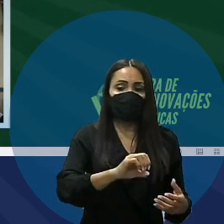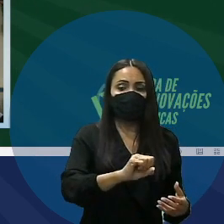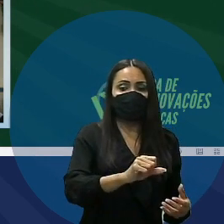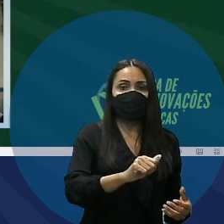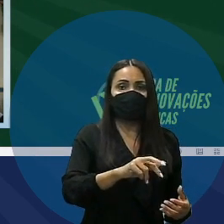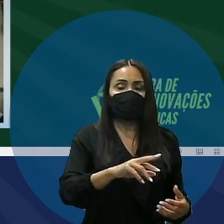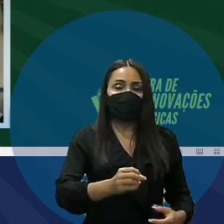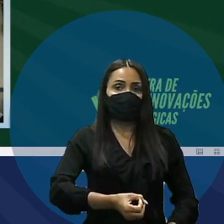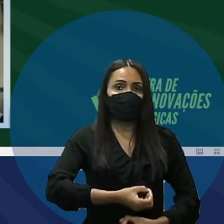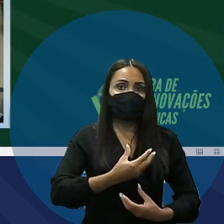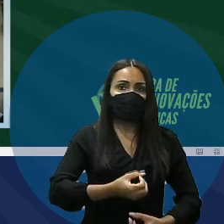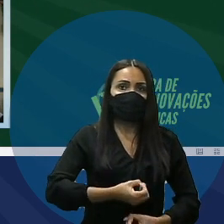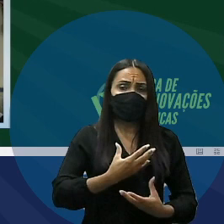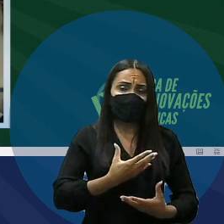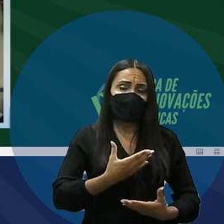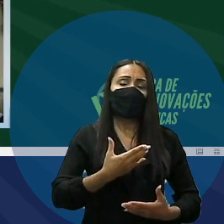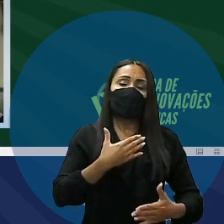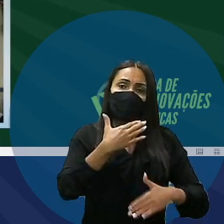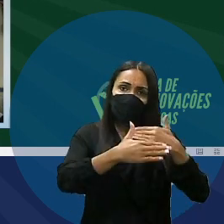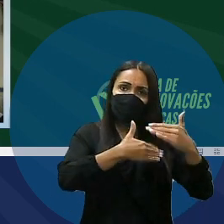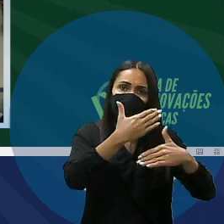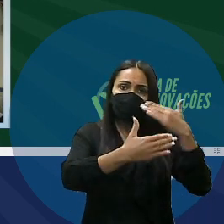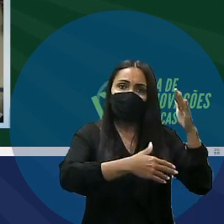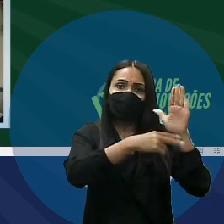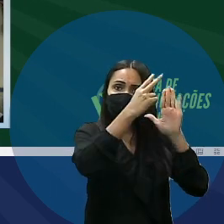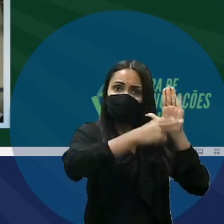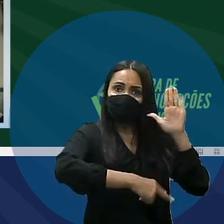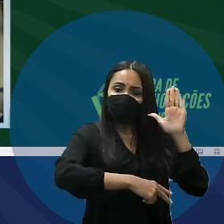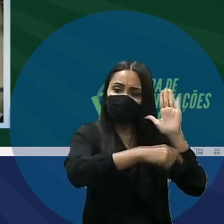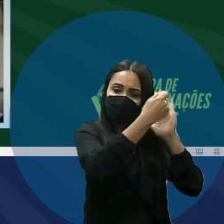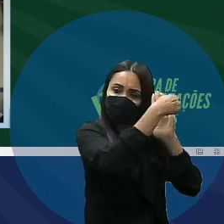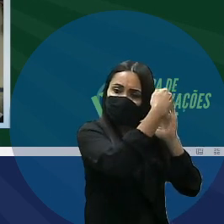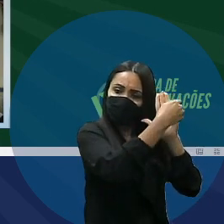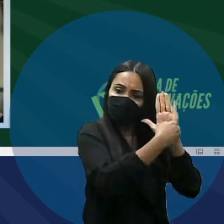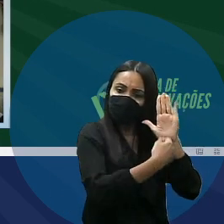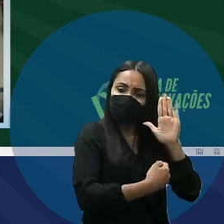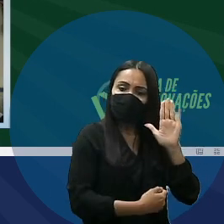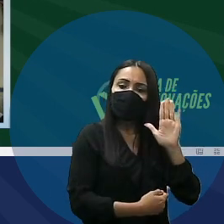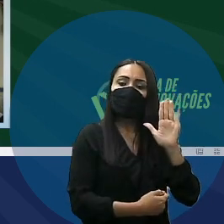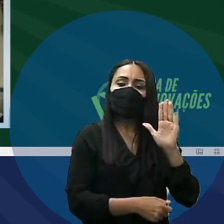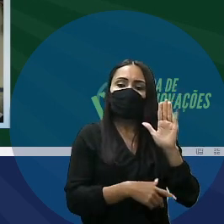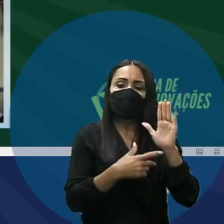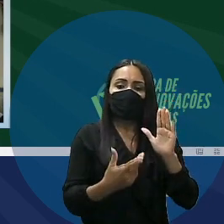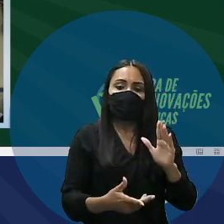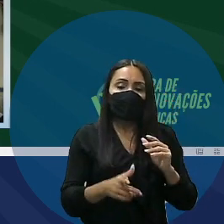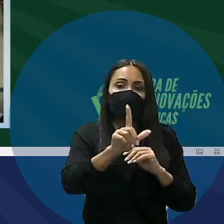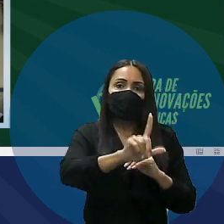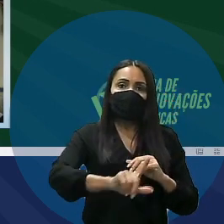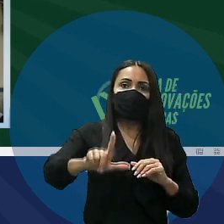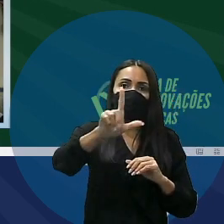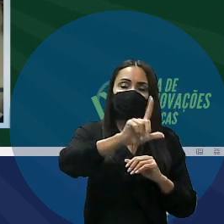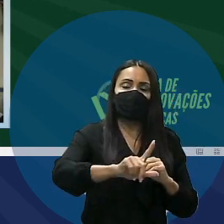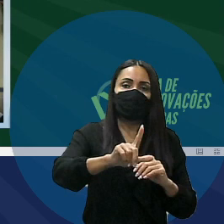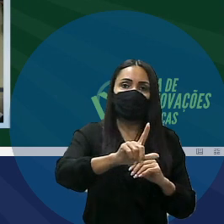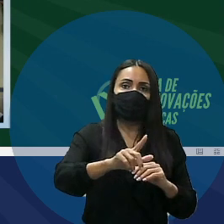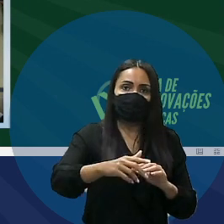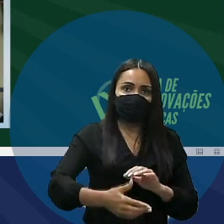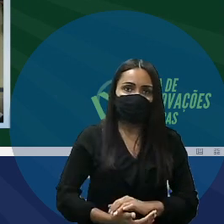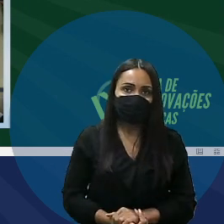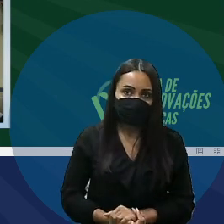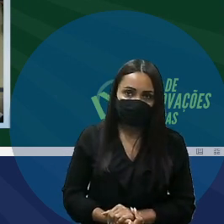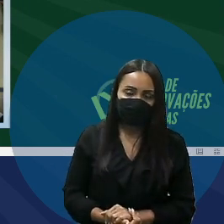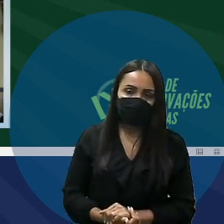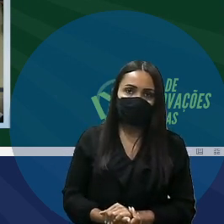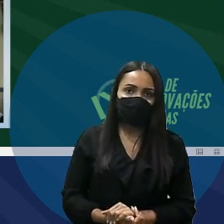dele é exatamente desenvolvimento de leitura, escrita e a produção literária, né? Também interpretação, como eu falei, para